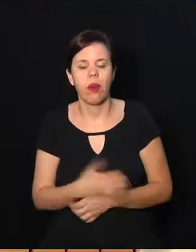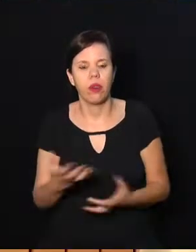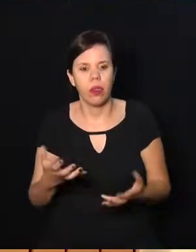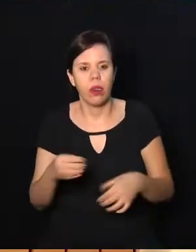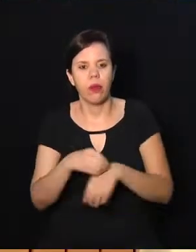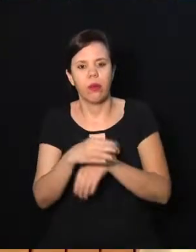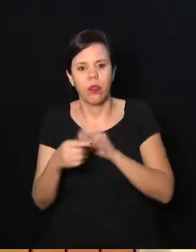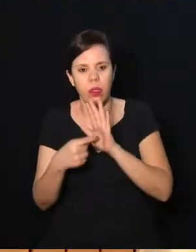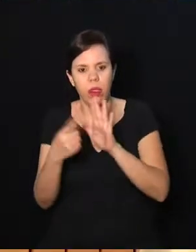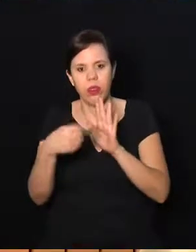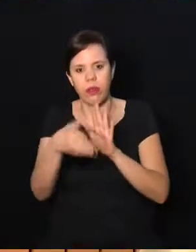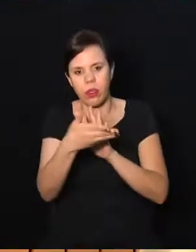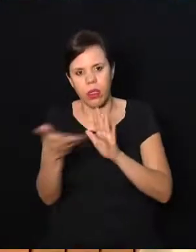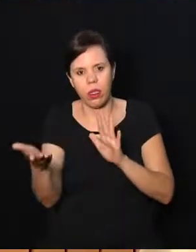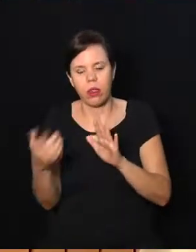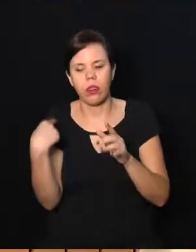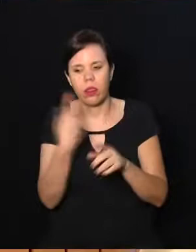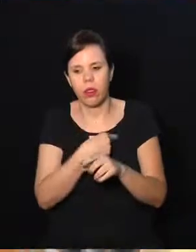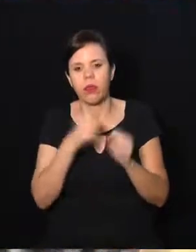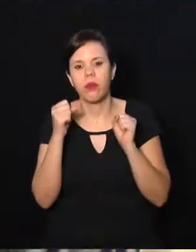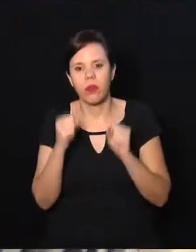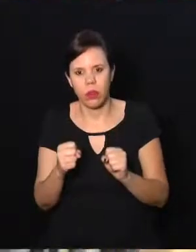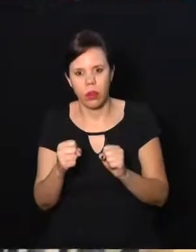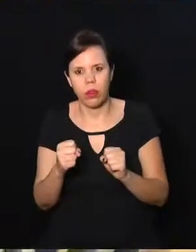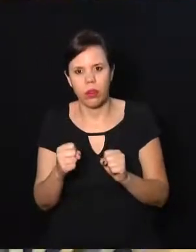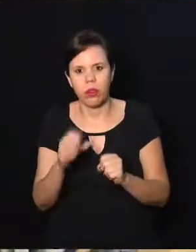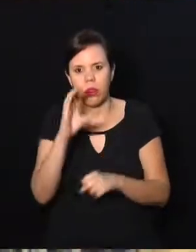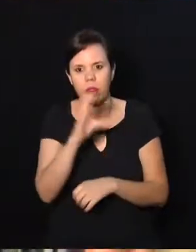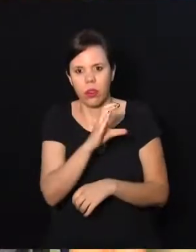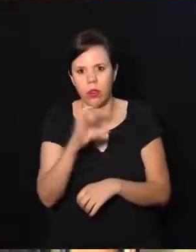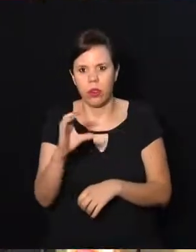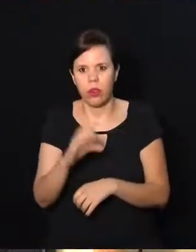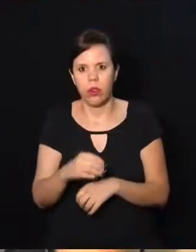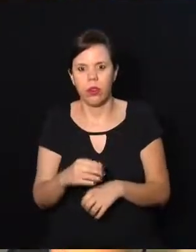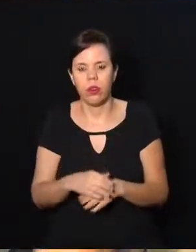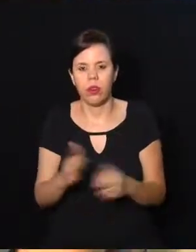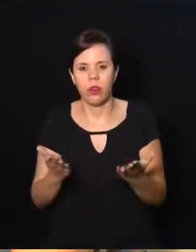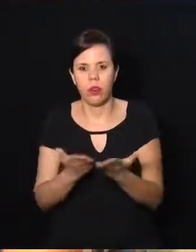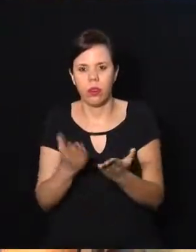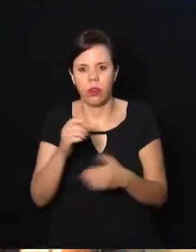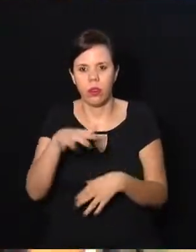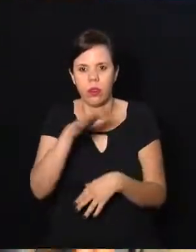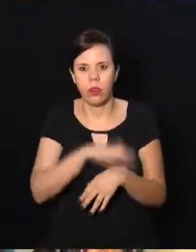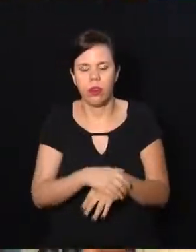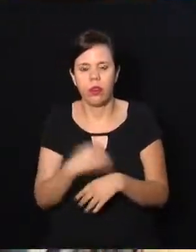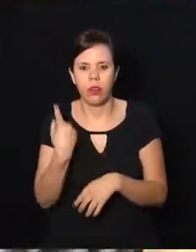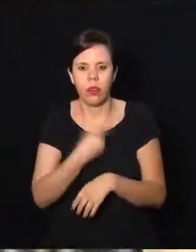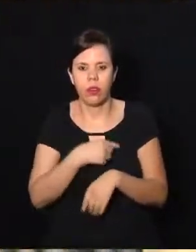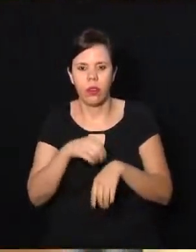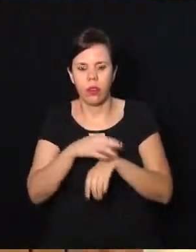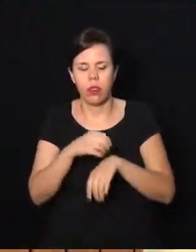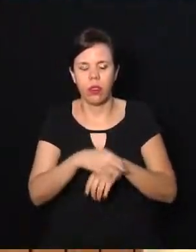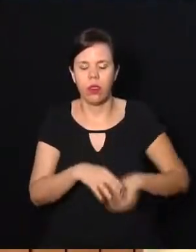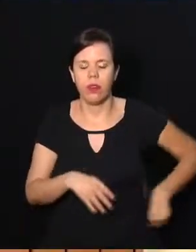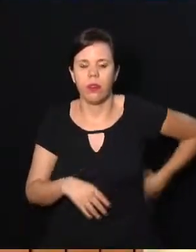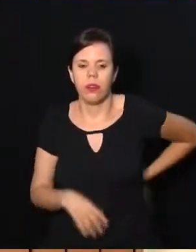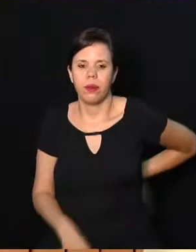a vocês, para que nós possamos, enquanto católicos, enquanto cristãos, nós trazermos